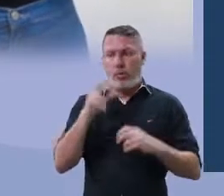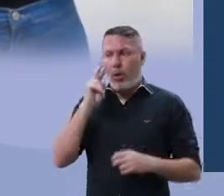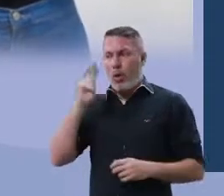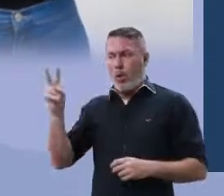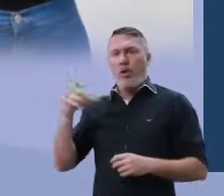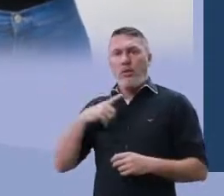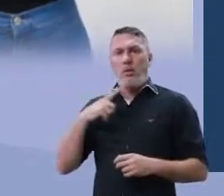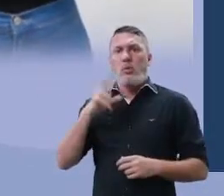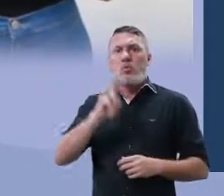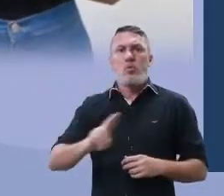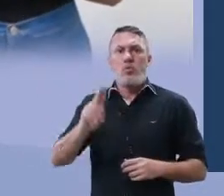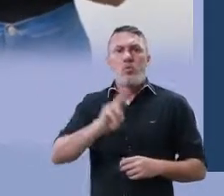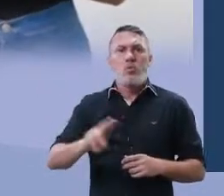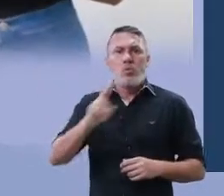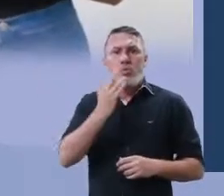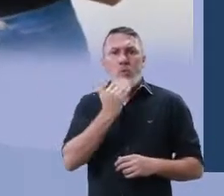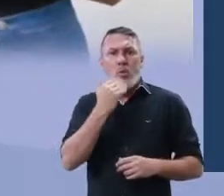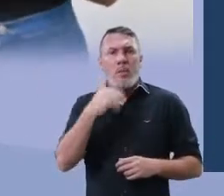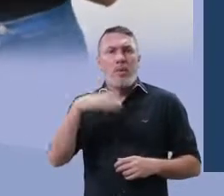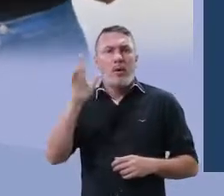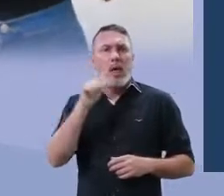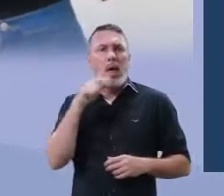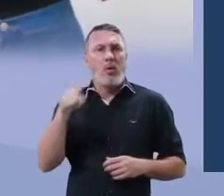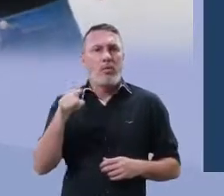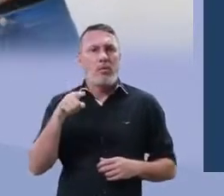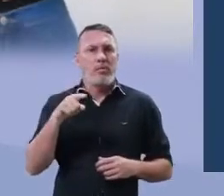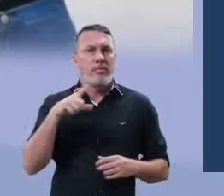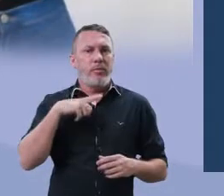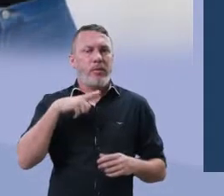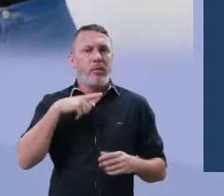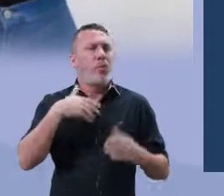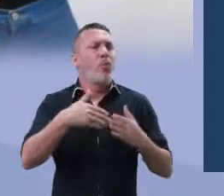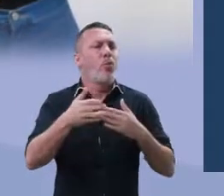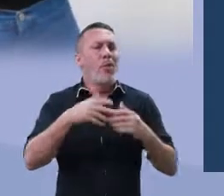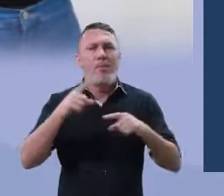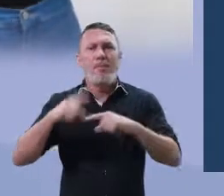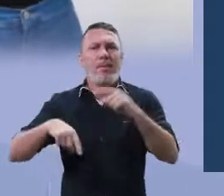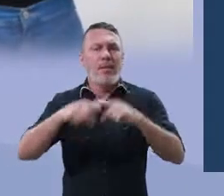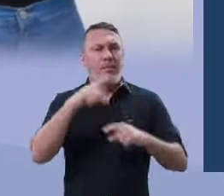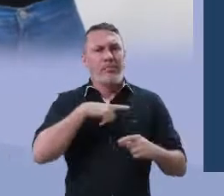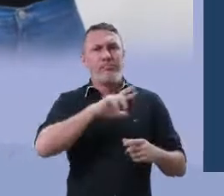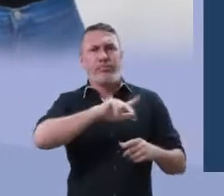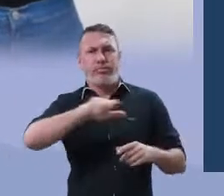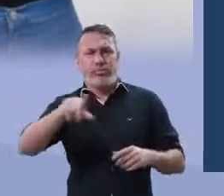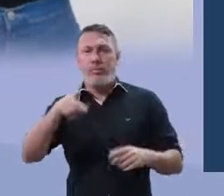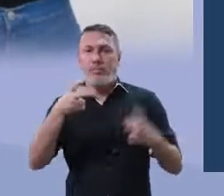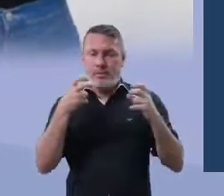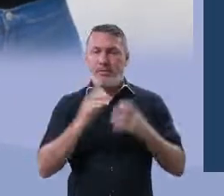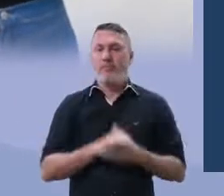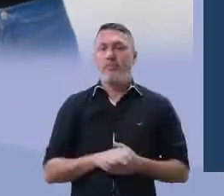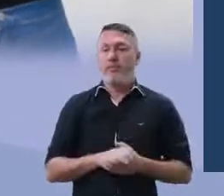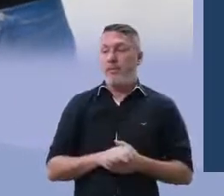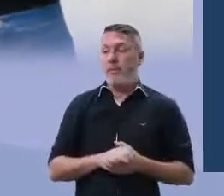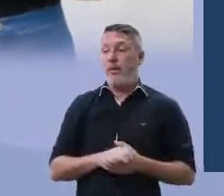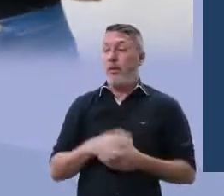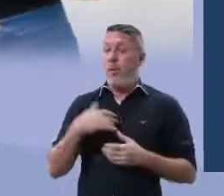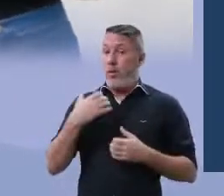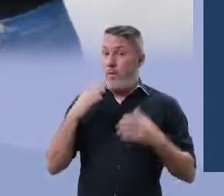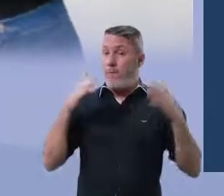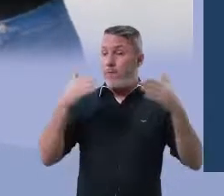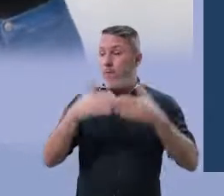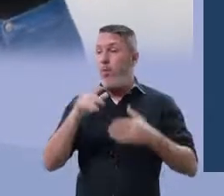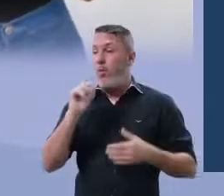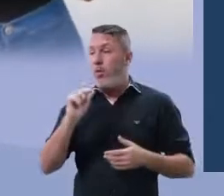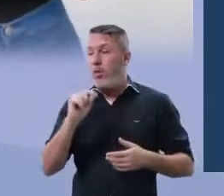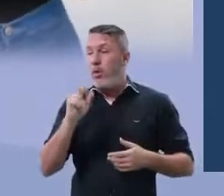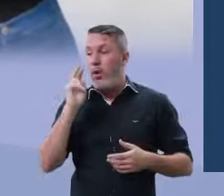isso. Então, olha como que a gente tem esse consumo extremamente alto dentro dos materiais. Inclusive,